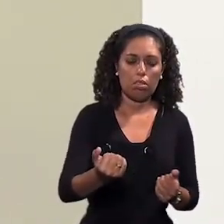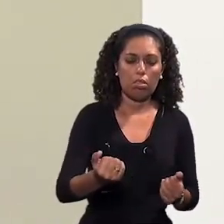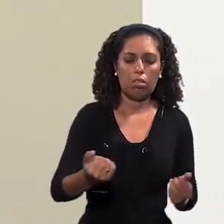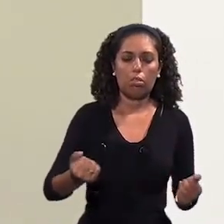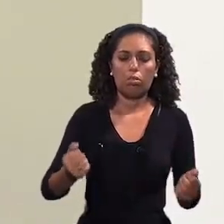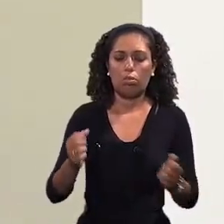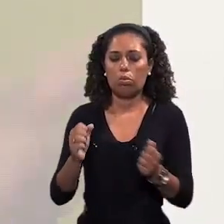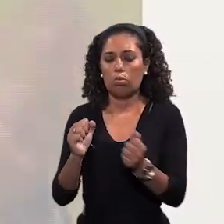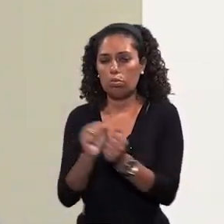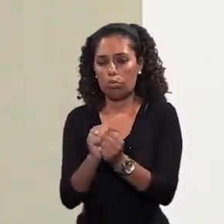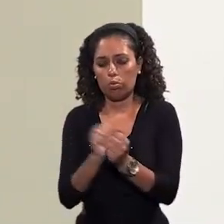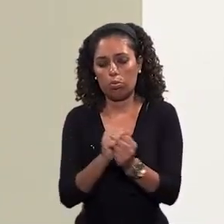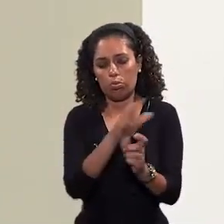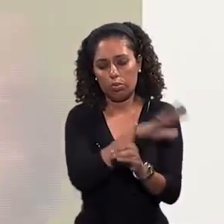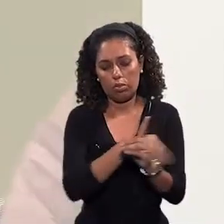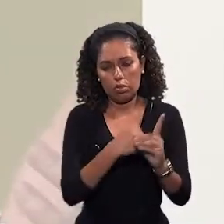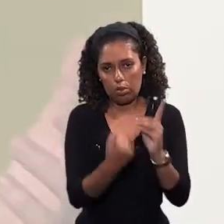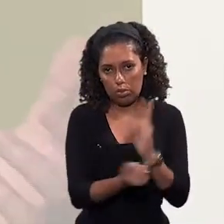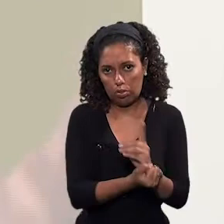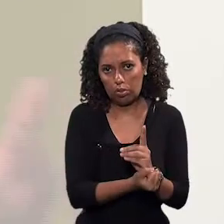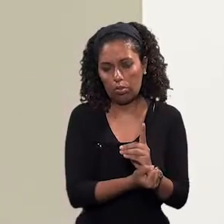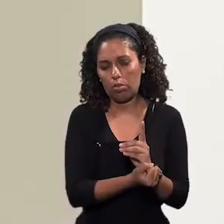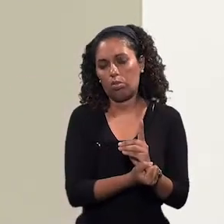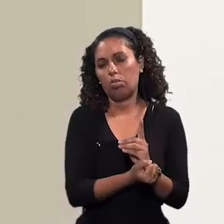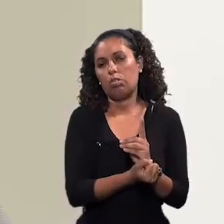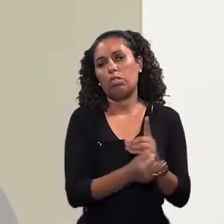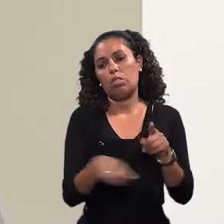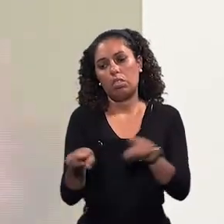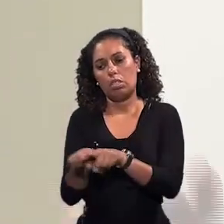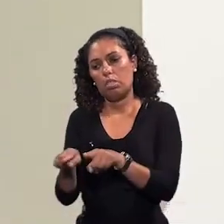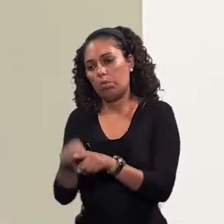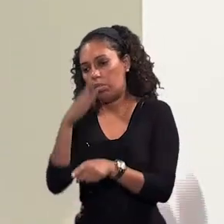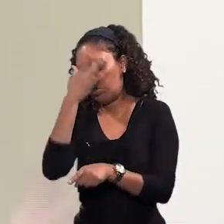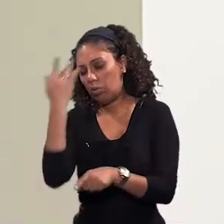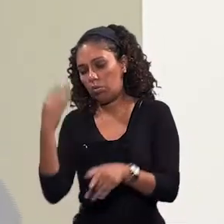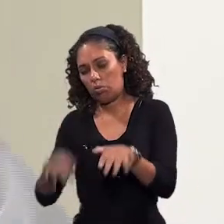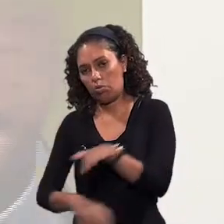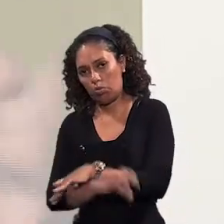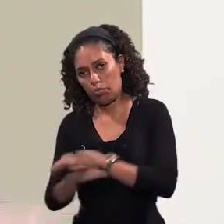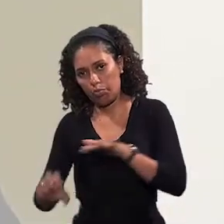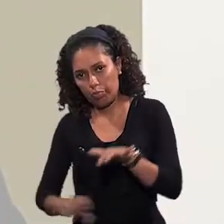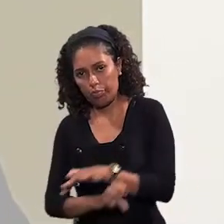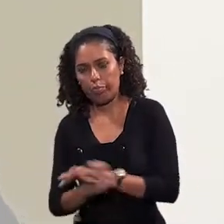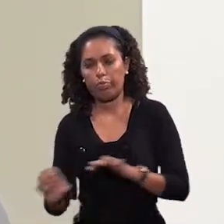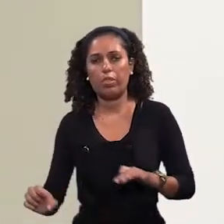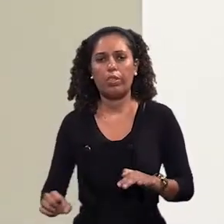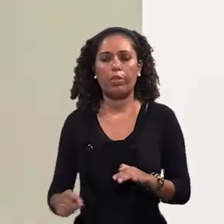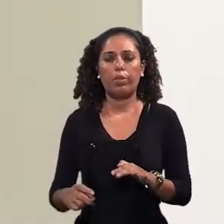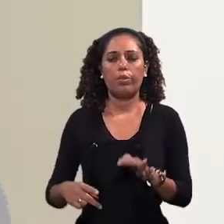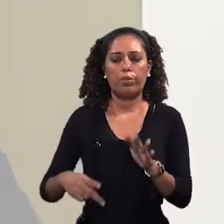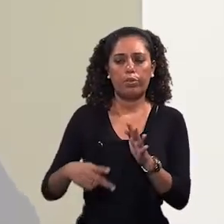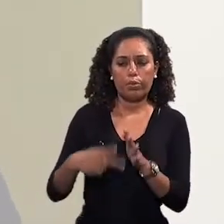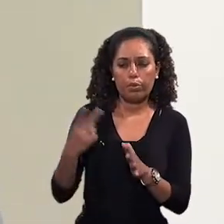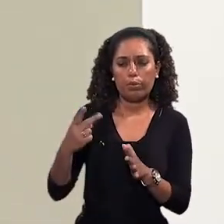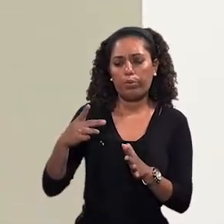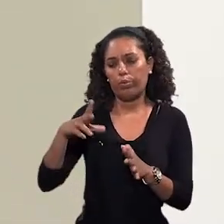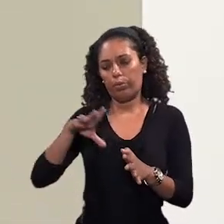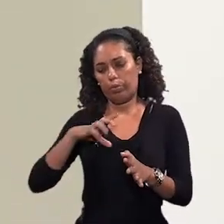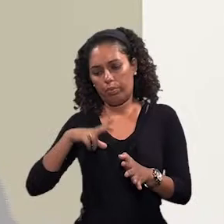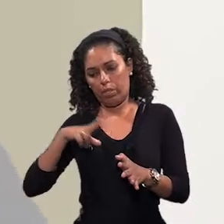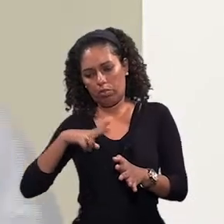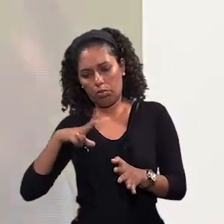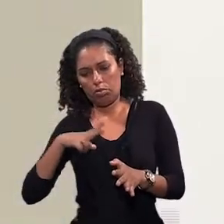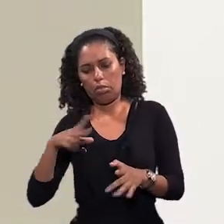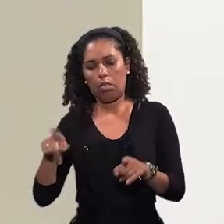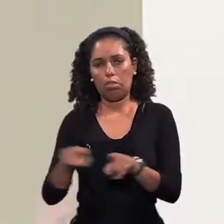entre pessoas físicas, ou seja, todos os cidadãos pertencentes à sociedade, e pessoas jurídicas, instituições, terceiro setor, setor